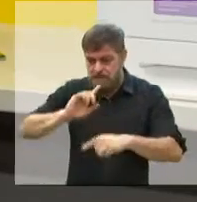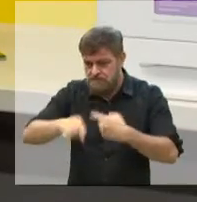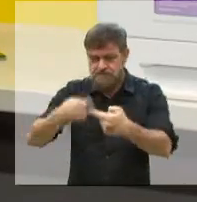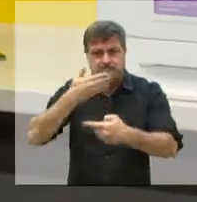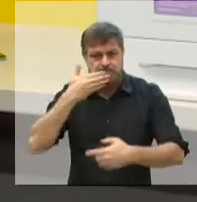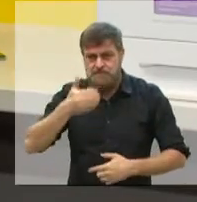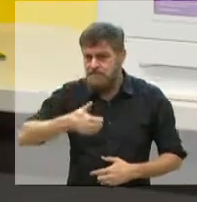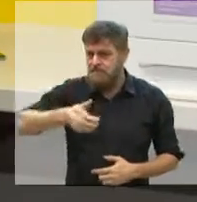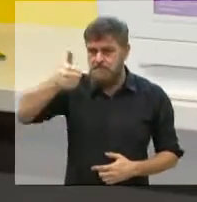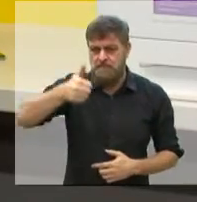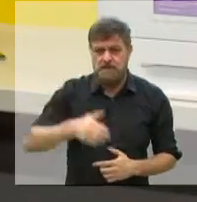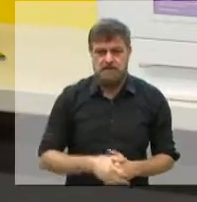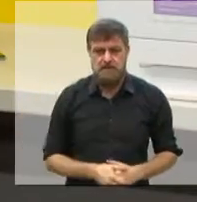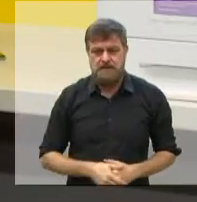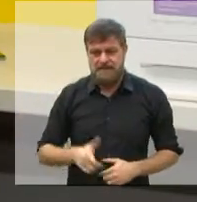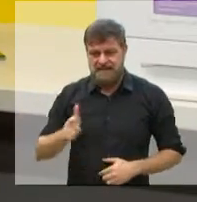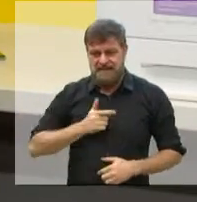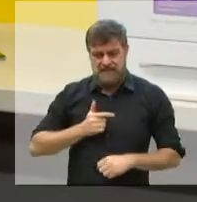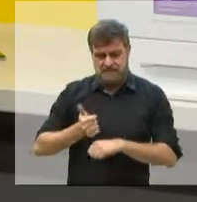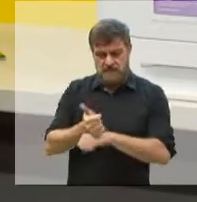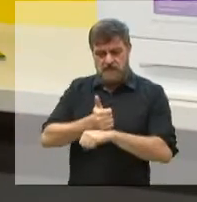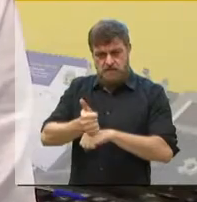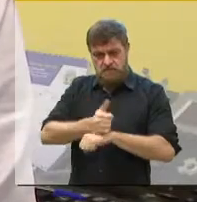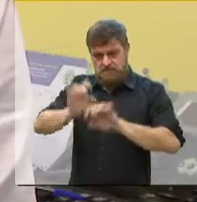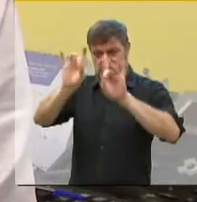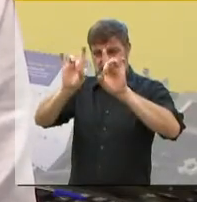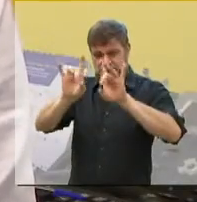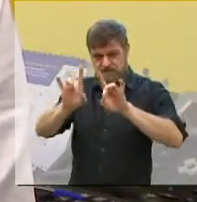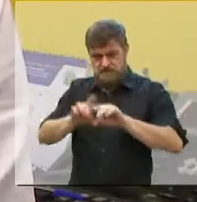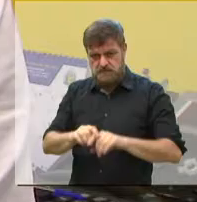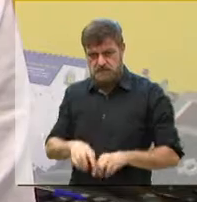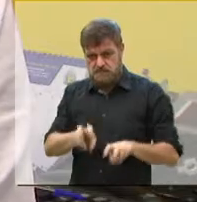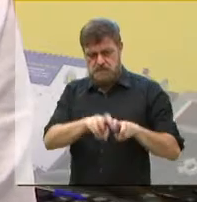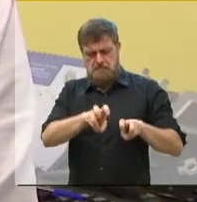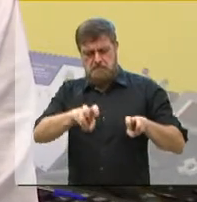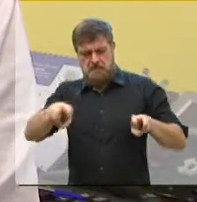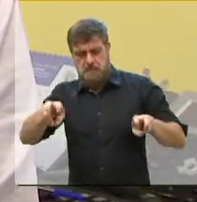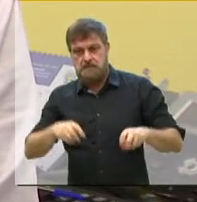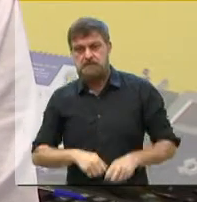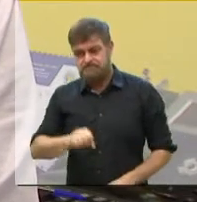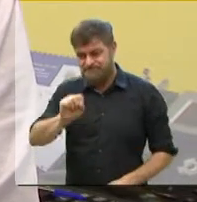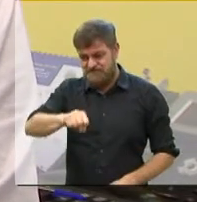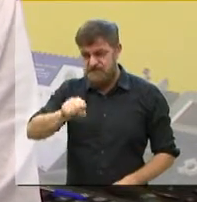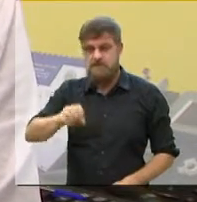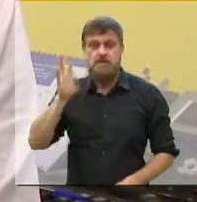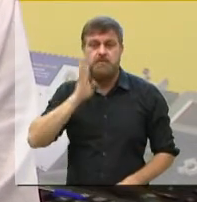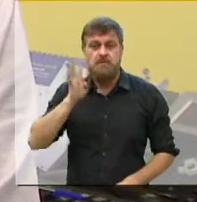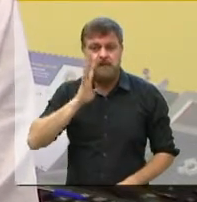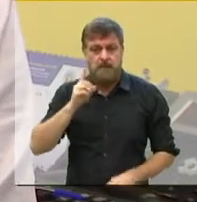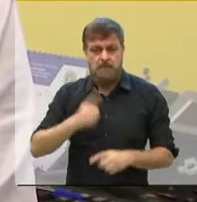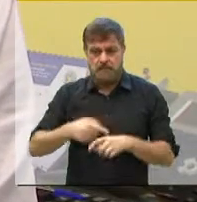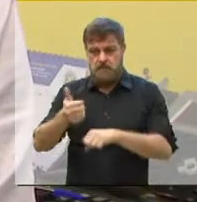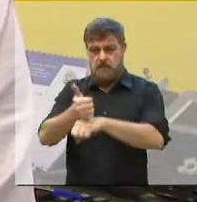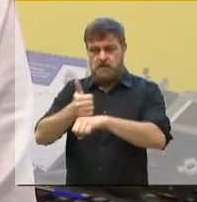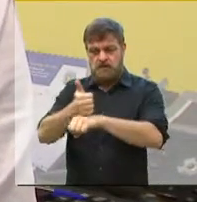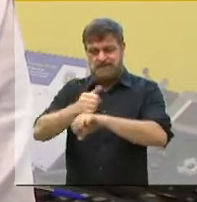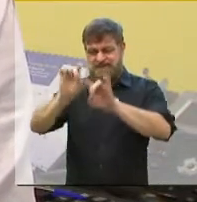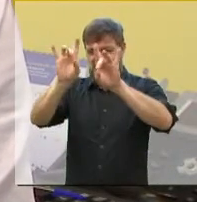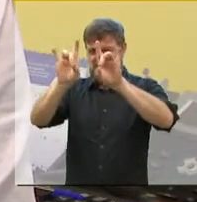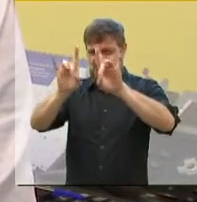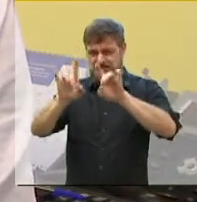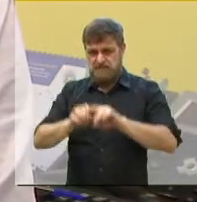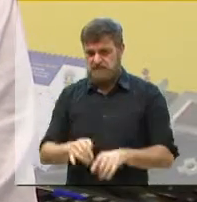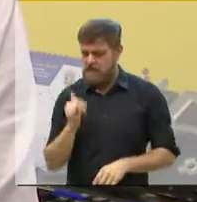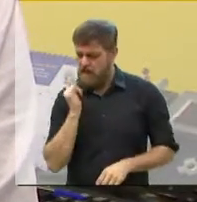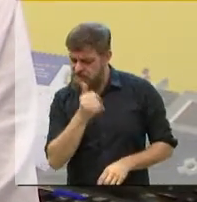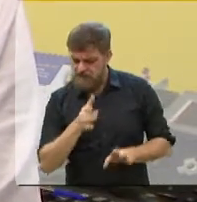audiência contou com vários especialistas, né, da área. E é muito bacana porque esses especialistas, eles falam, né, que tem